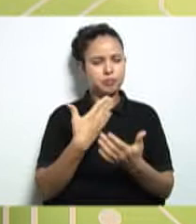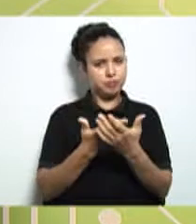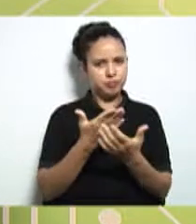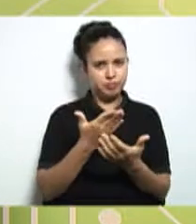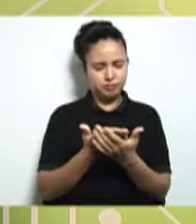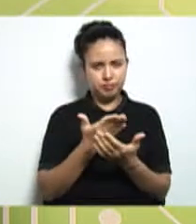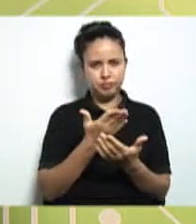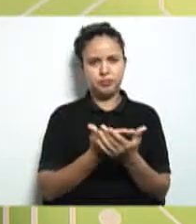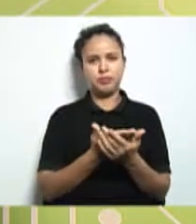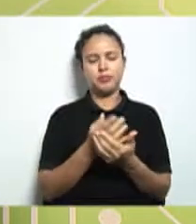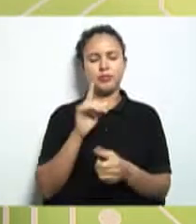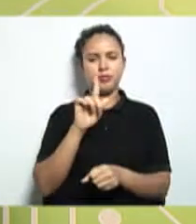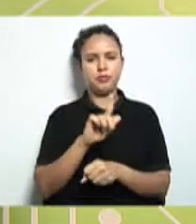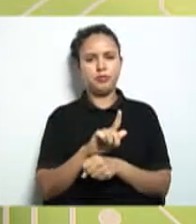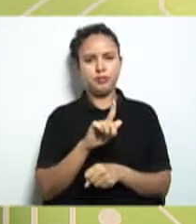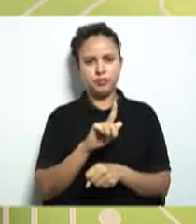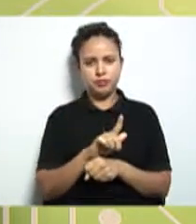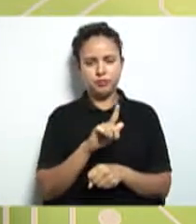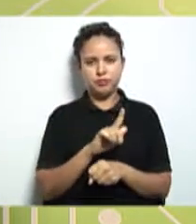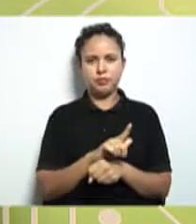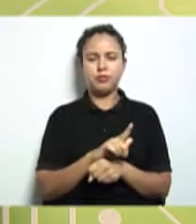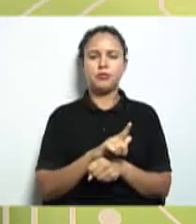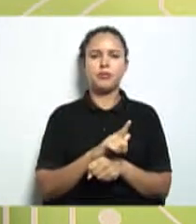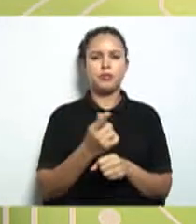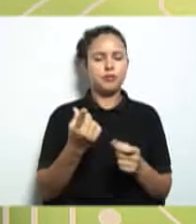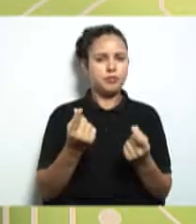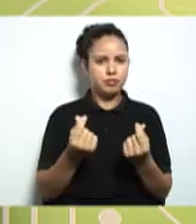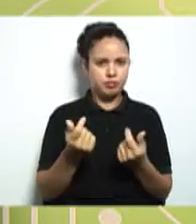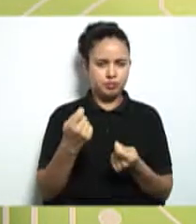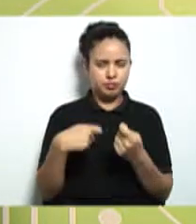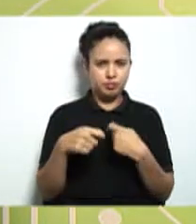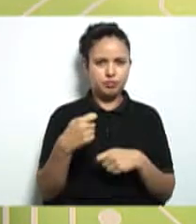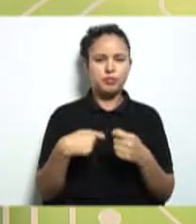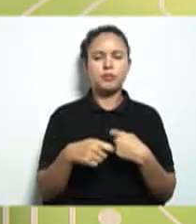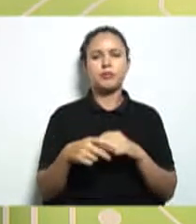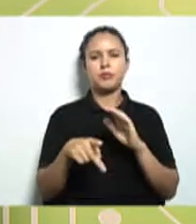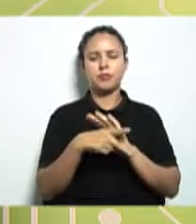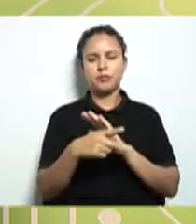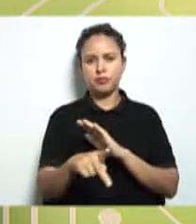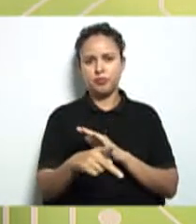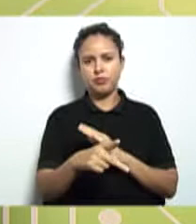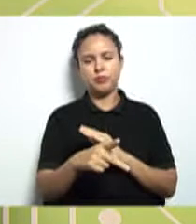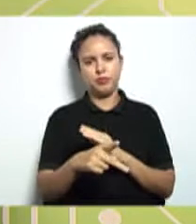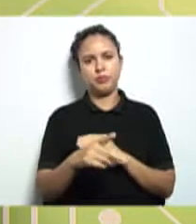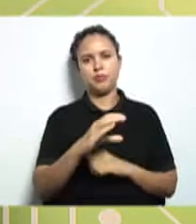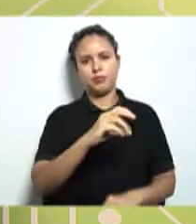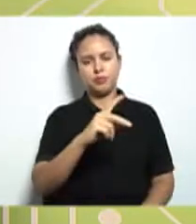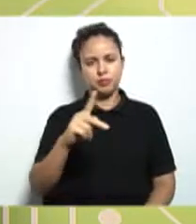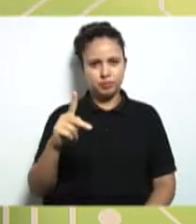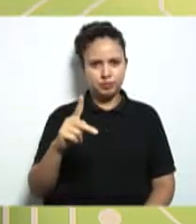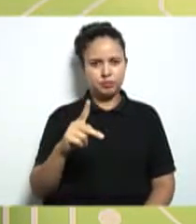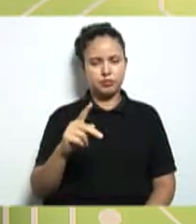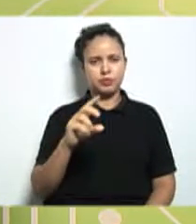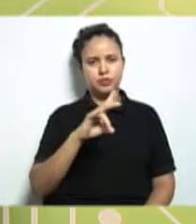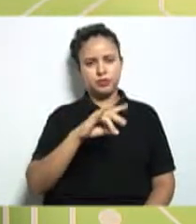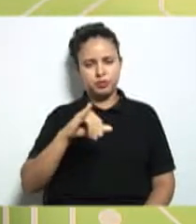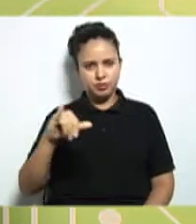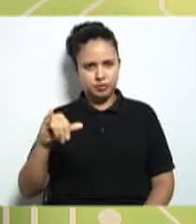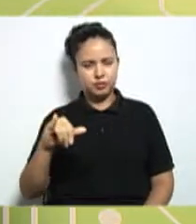na gestão contábil dessa cooperativa. Então, se você vai tratar da